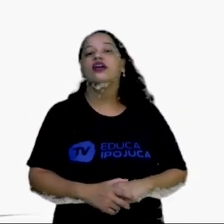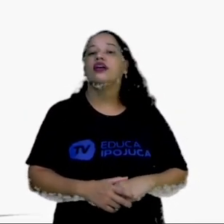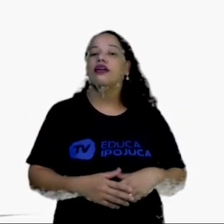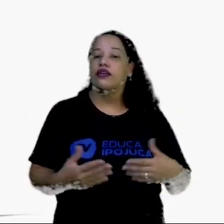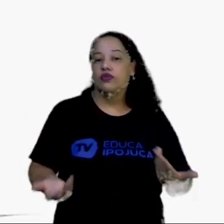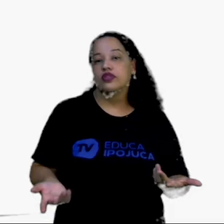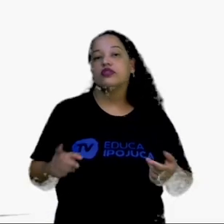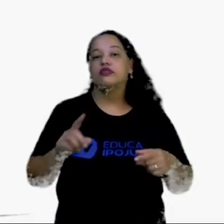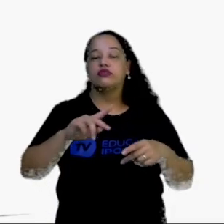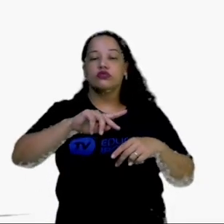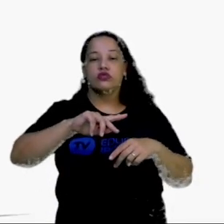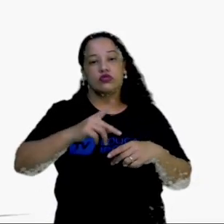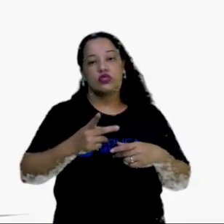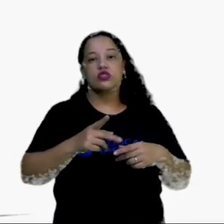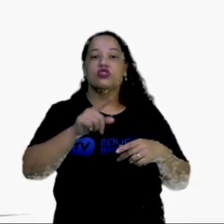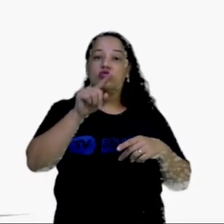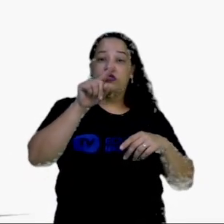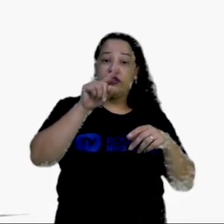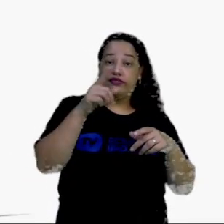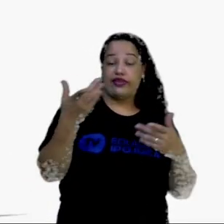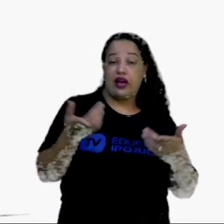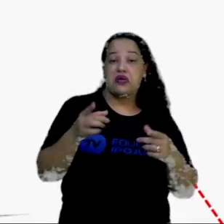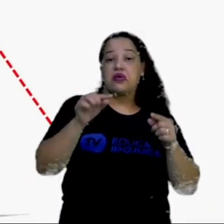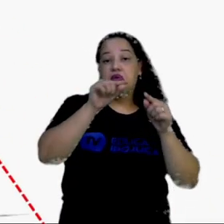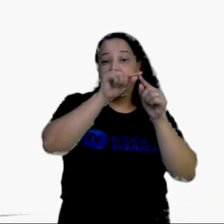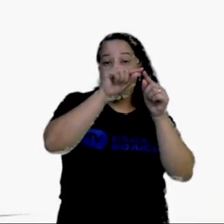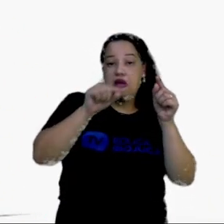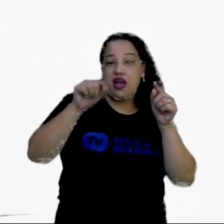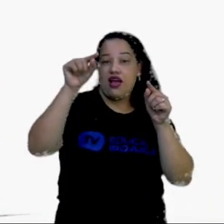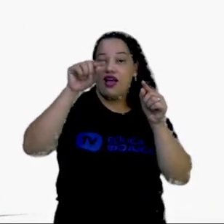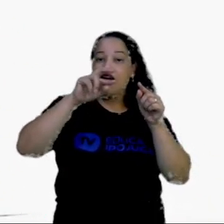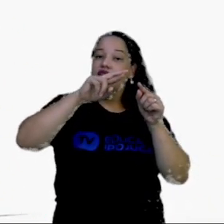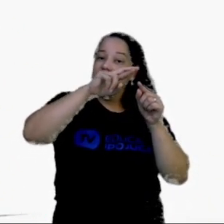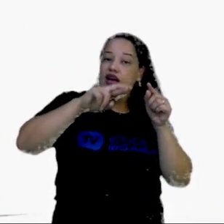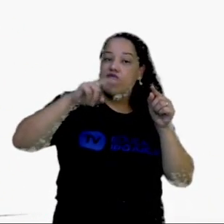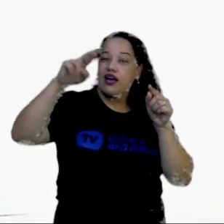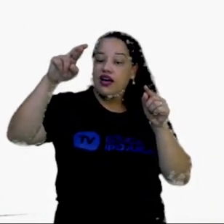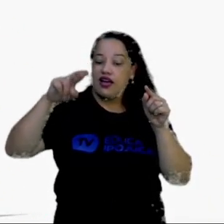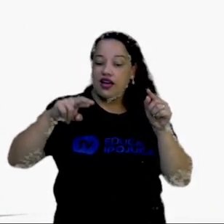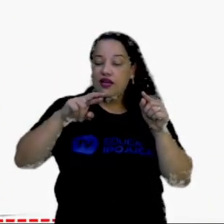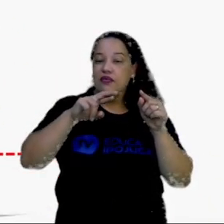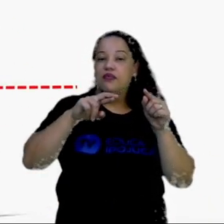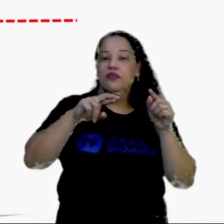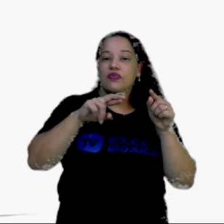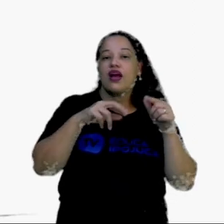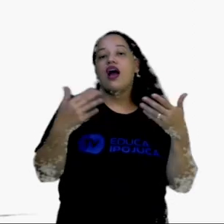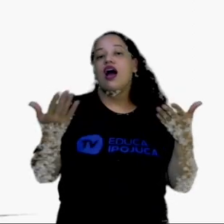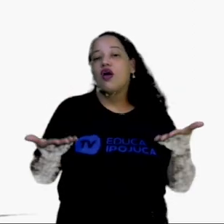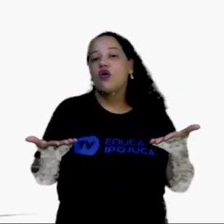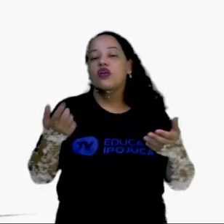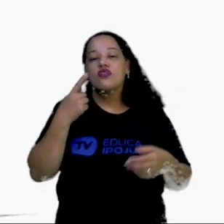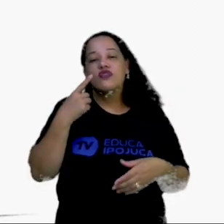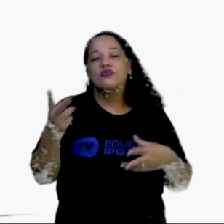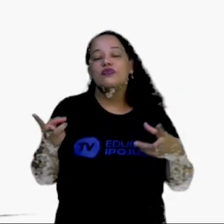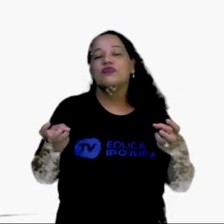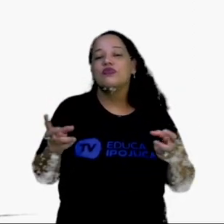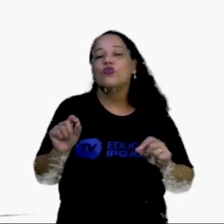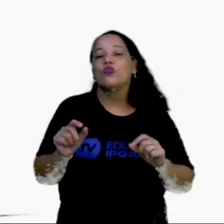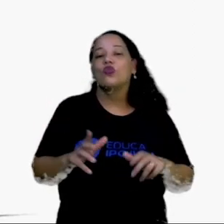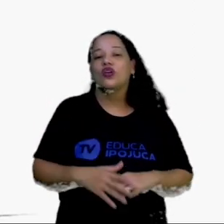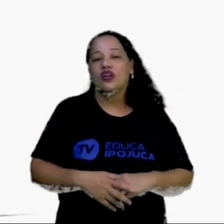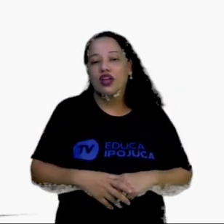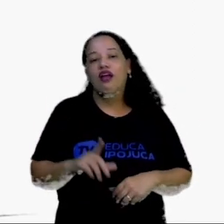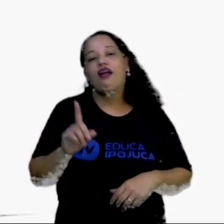Quando traçamos as diagonais do hexágono regular, notamos o quê? Que vamos formar